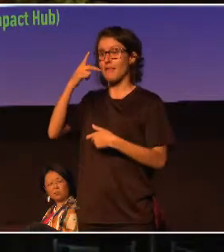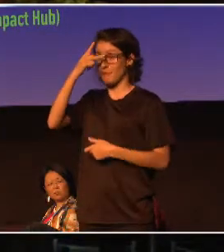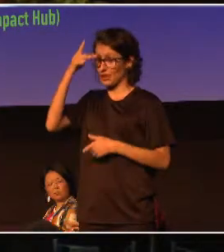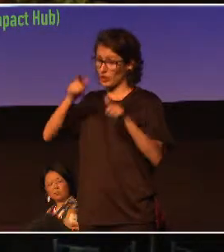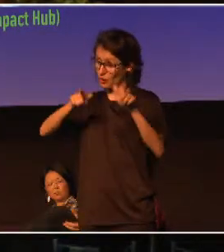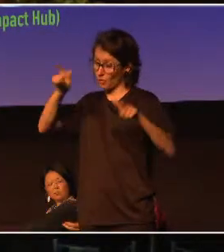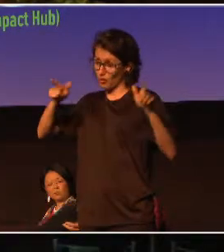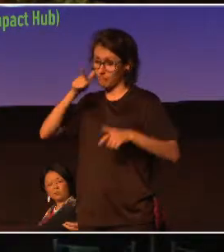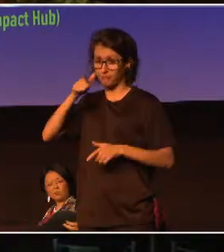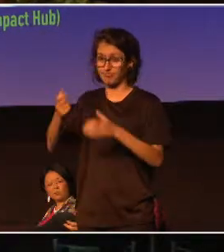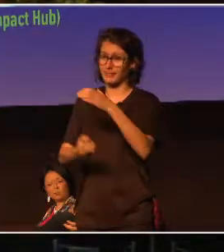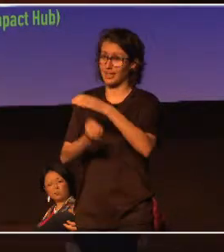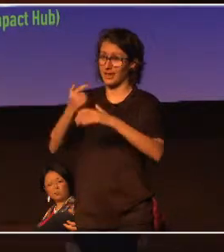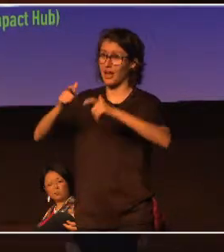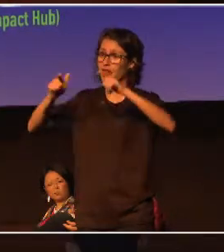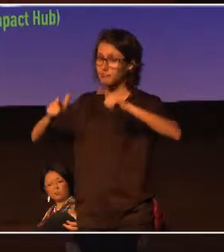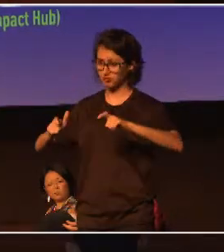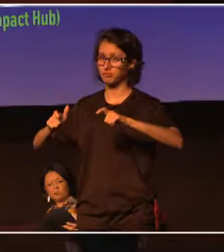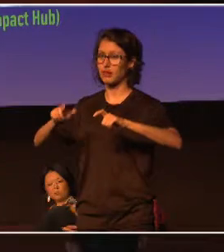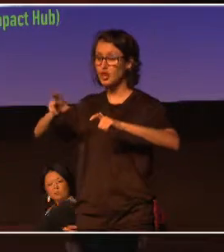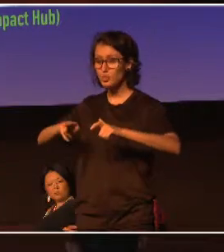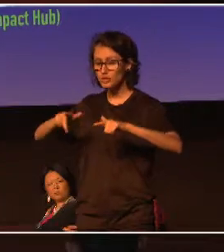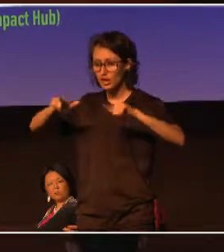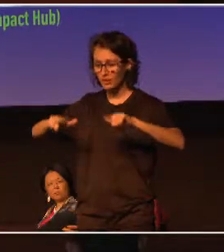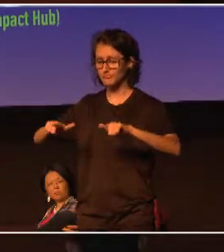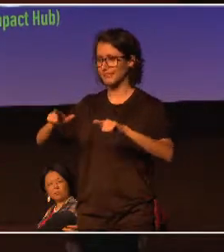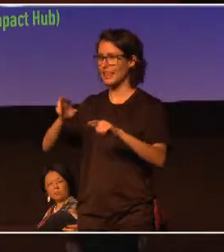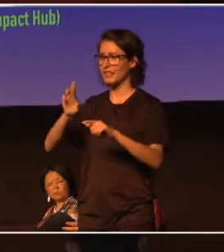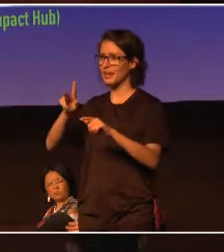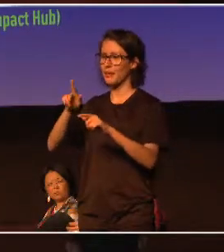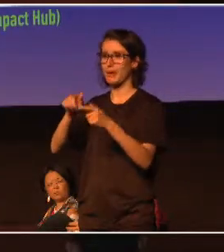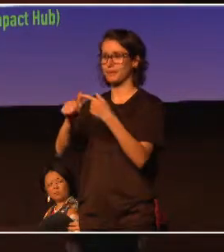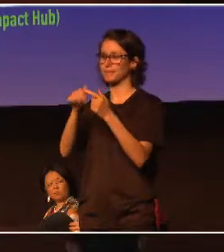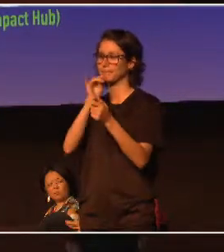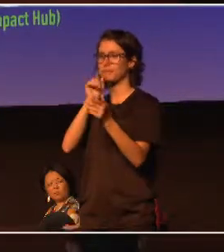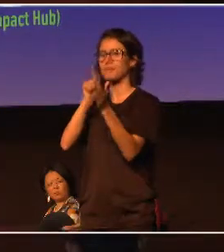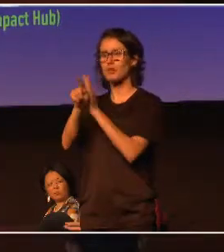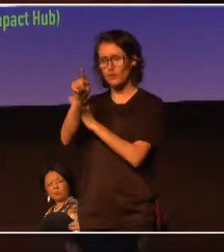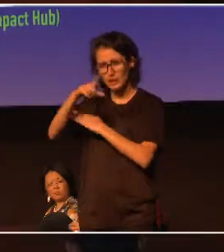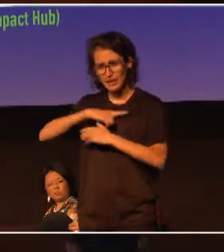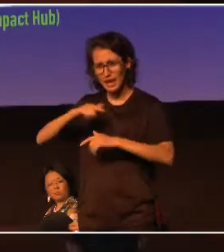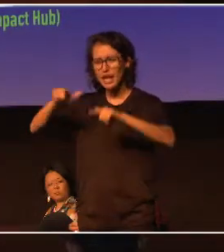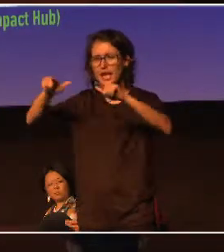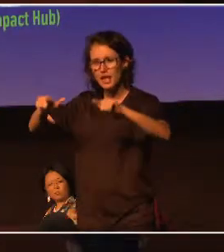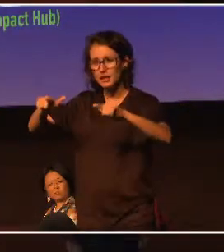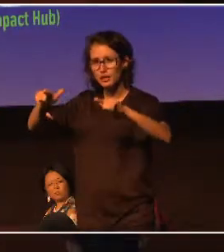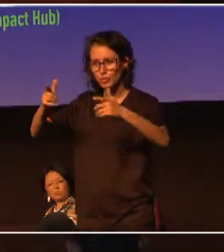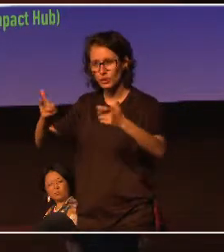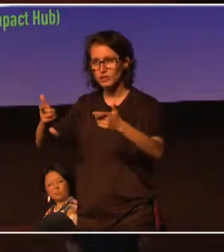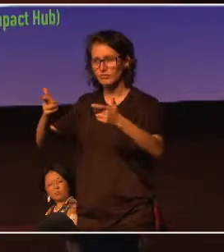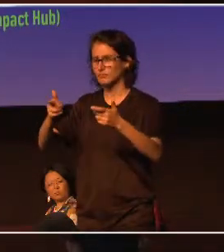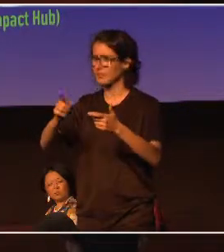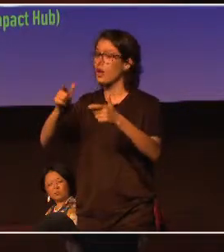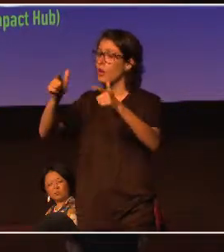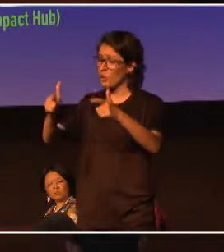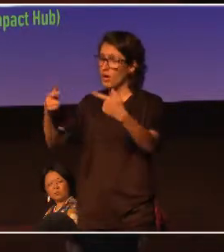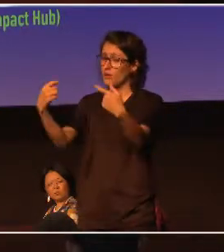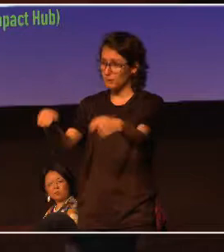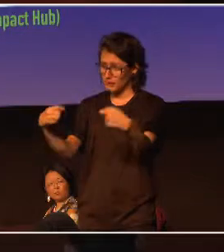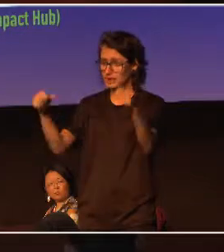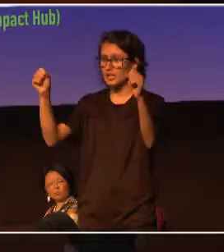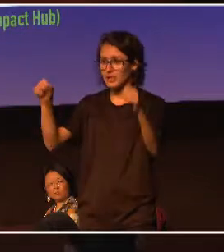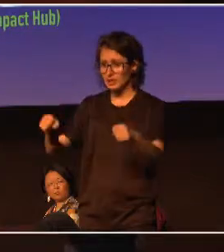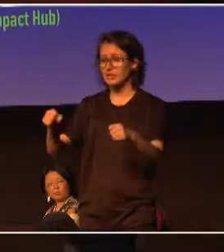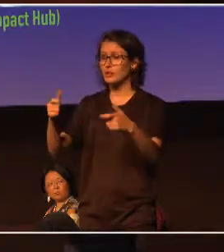e a primeira pergunta que a gente faz não é se eles têm um espaço, né? O espaço é só, né, necessário para a comunidade